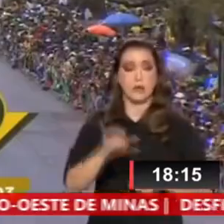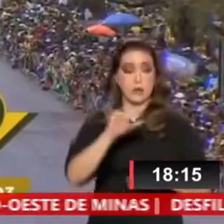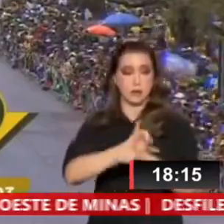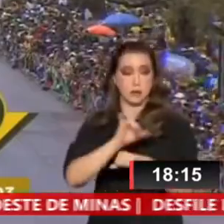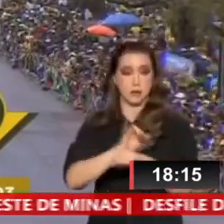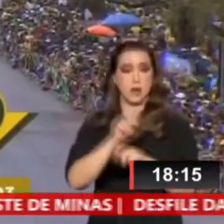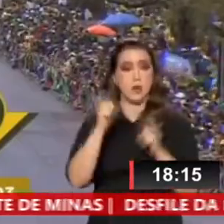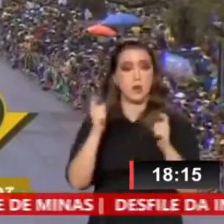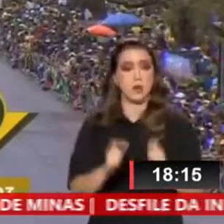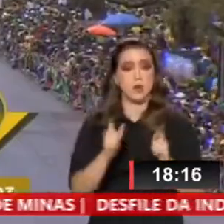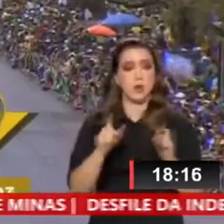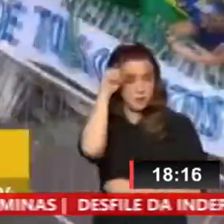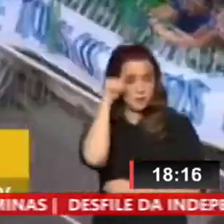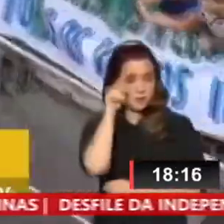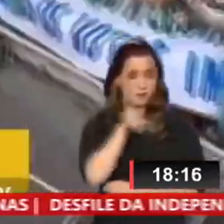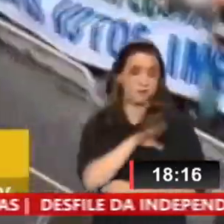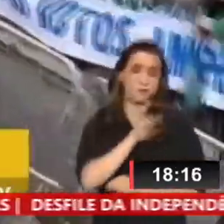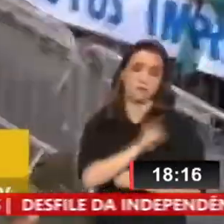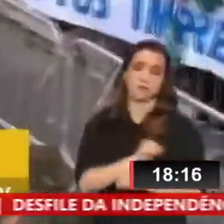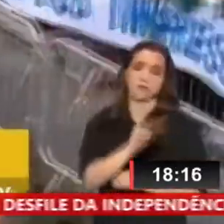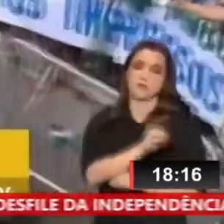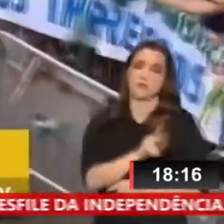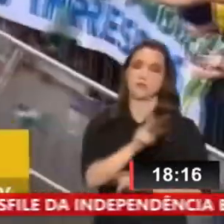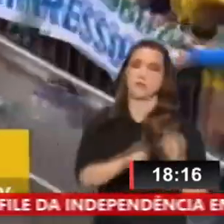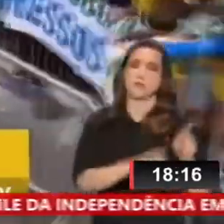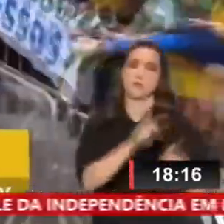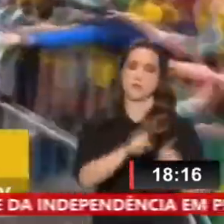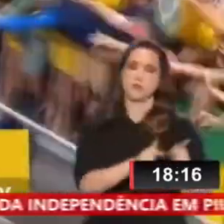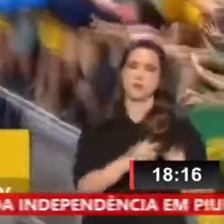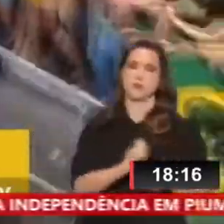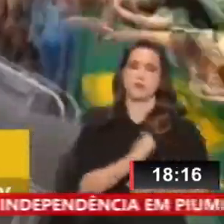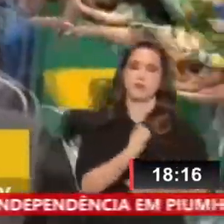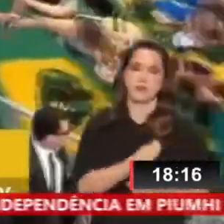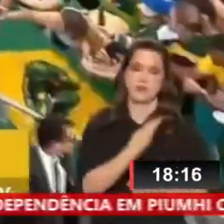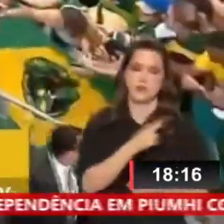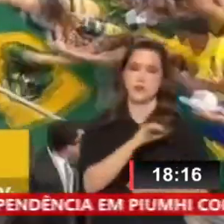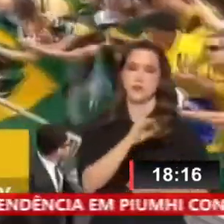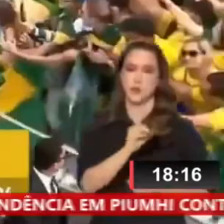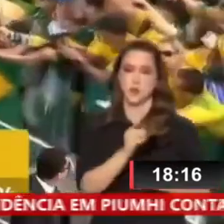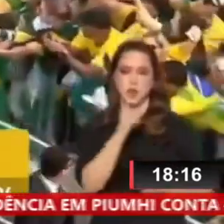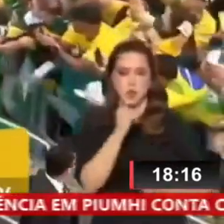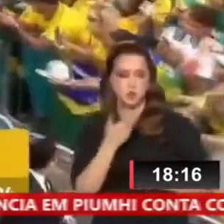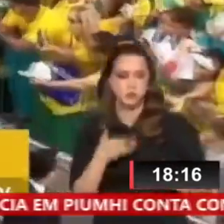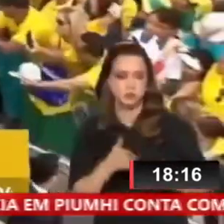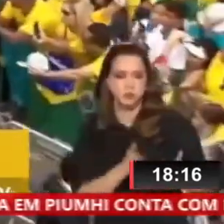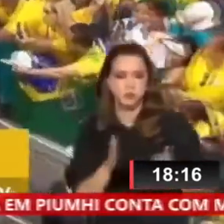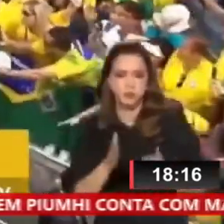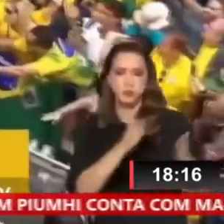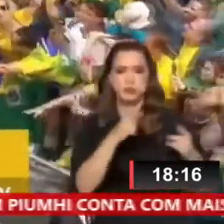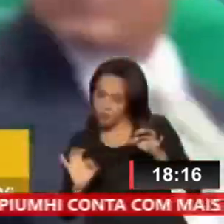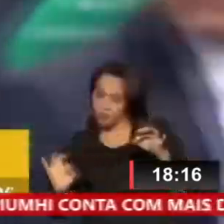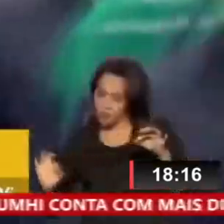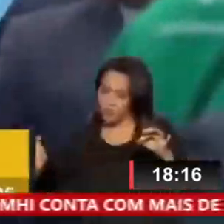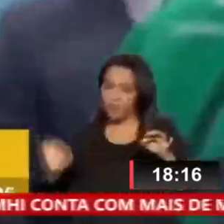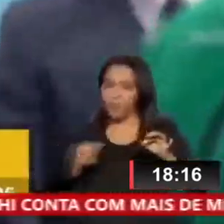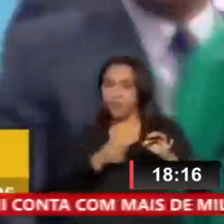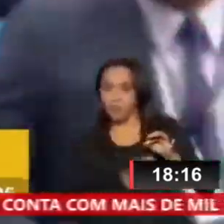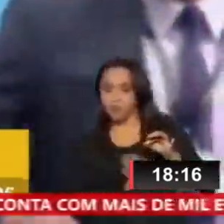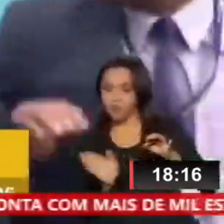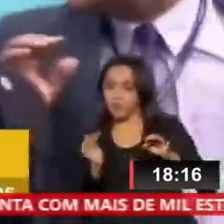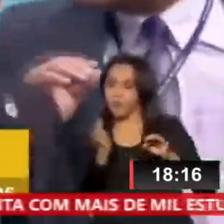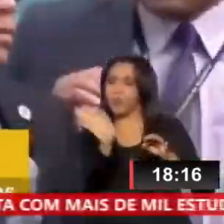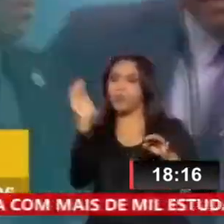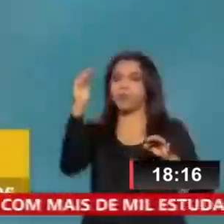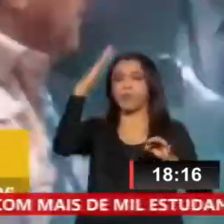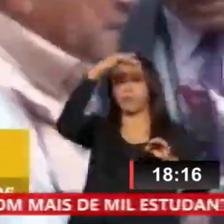Brasília. Bolsonaro foi saudado por moradores da capital federal e apoiadores que viajaram até o local para o 7 de setembro. Ao lado